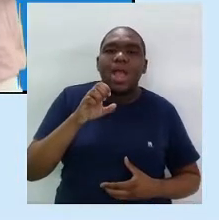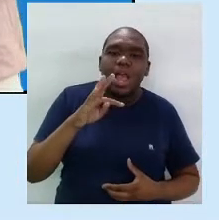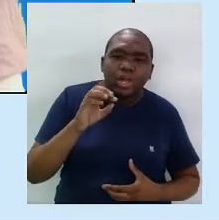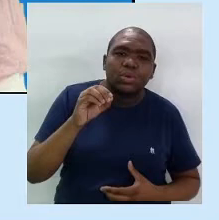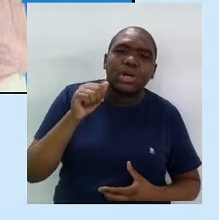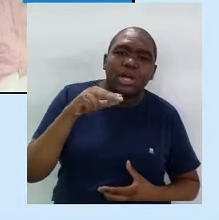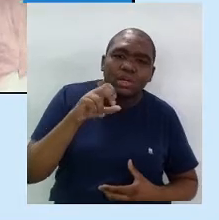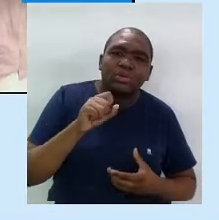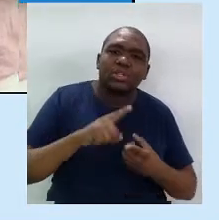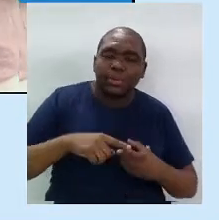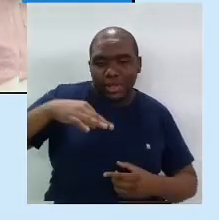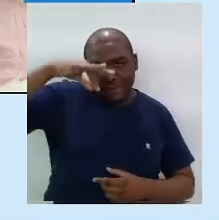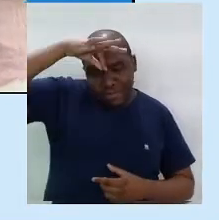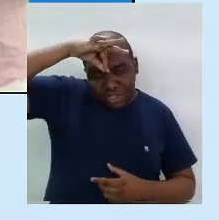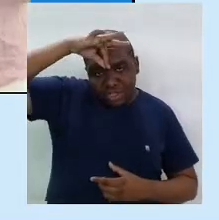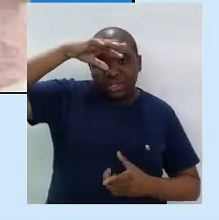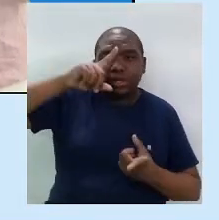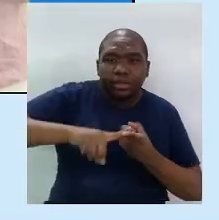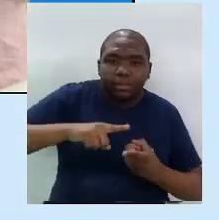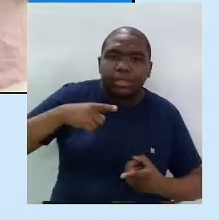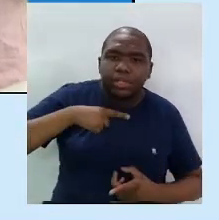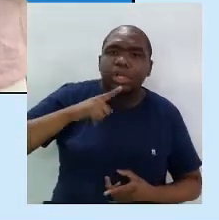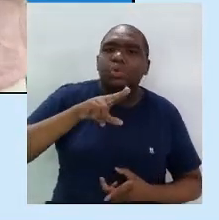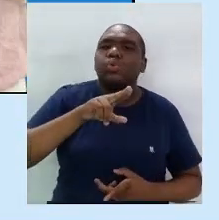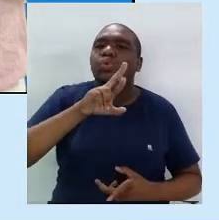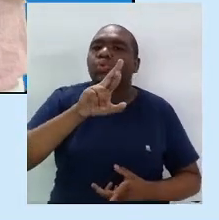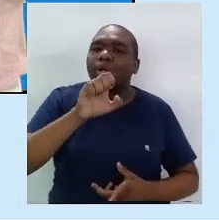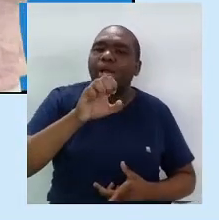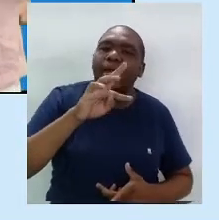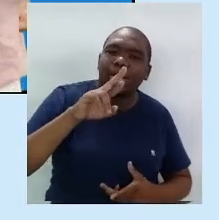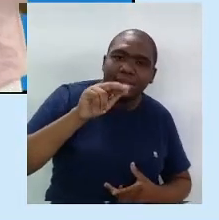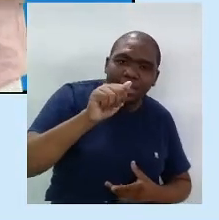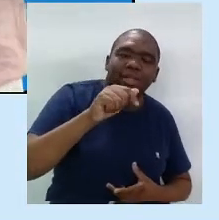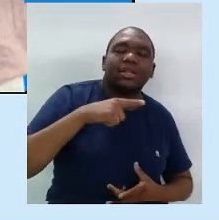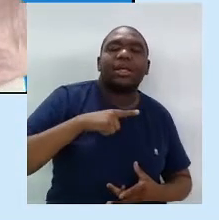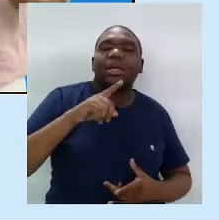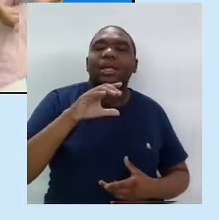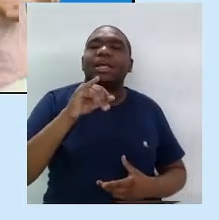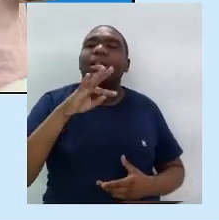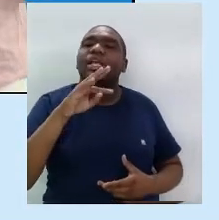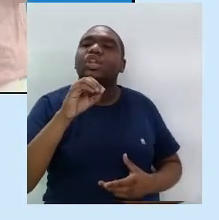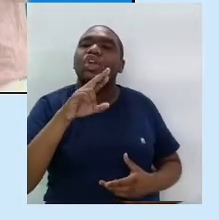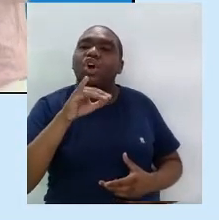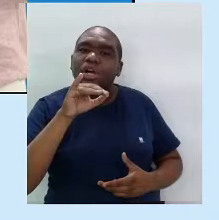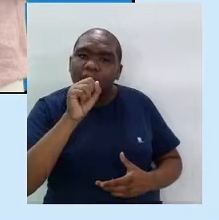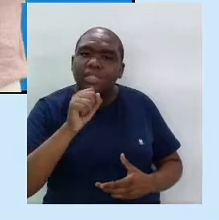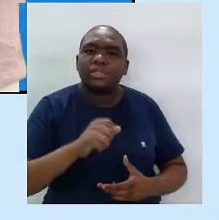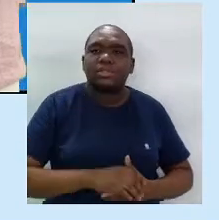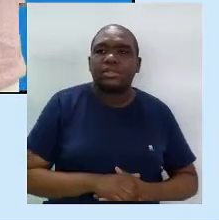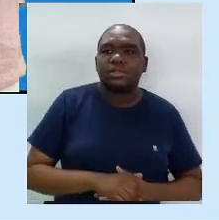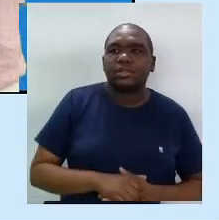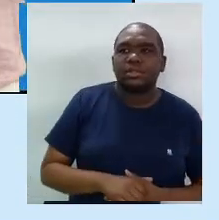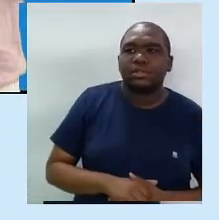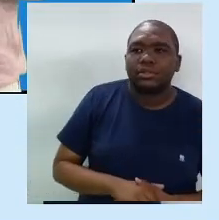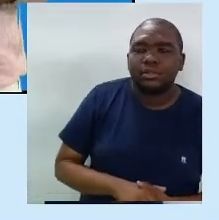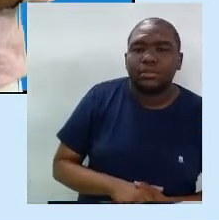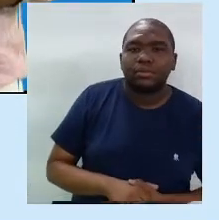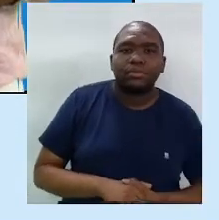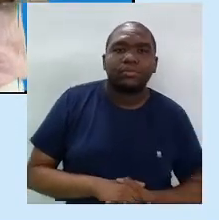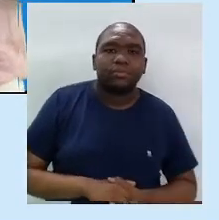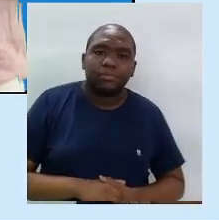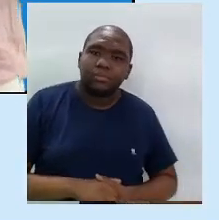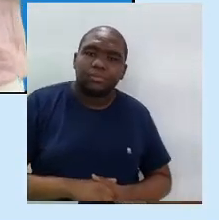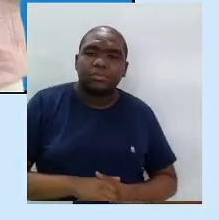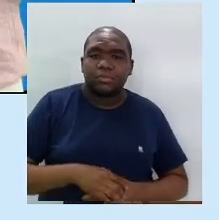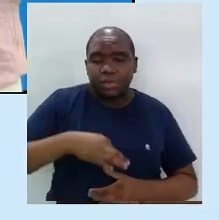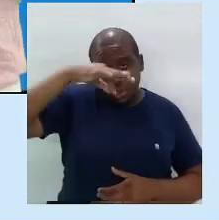o ânus, a vagina, temos também a uretra, tem o clítoris, os lábios menores e os